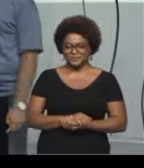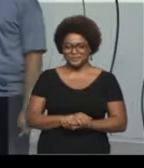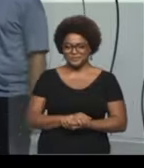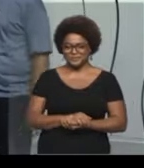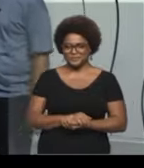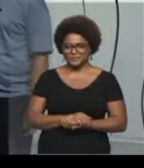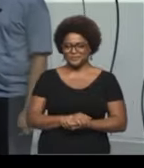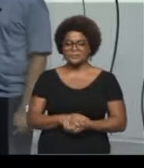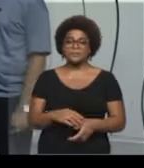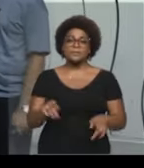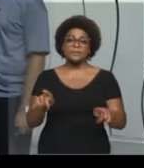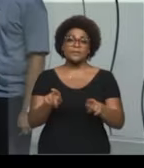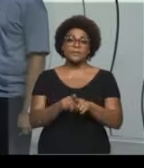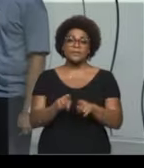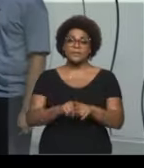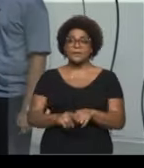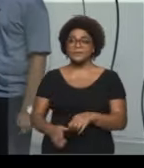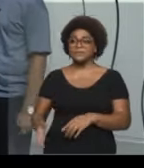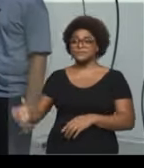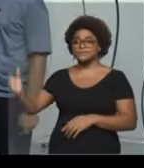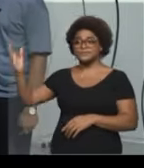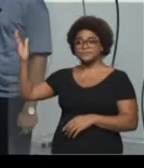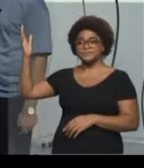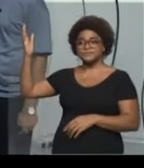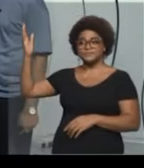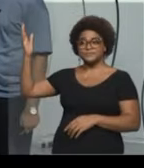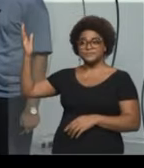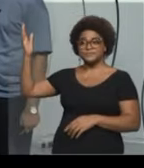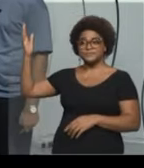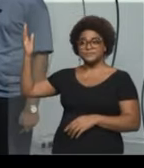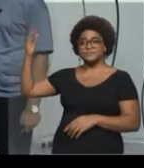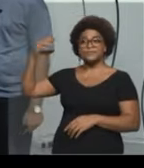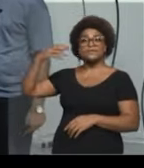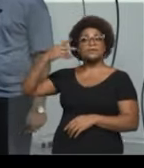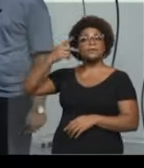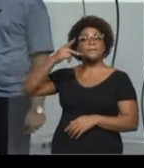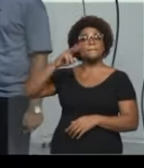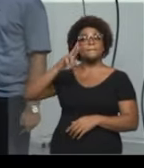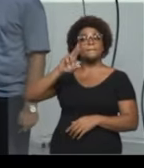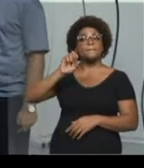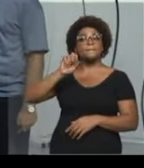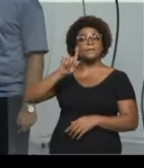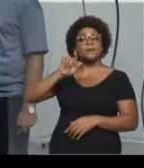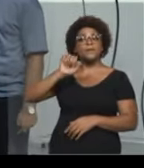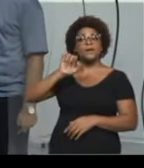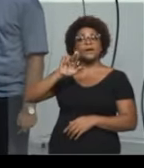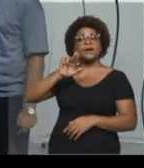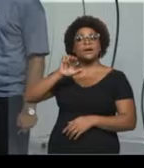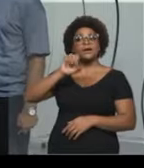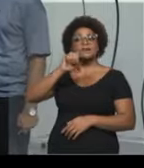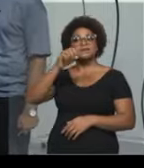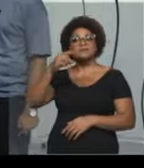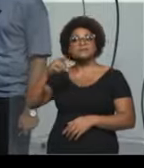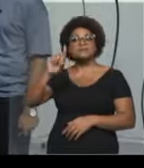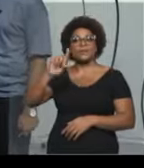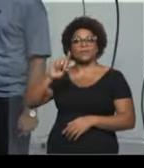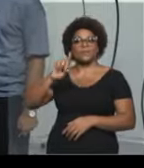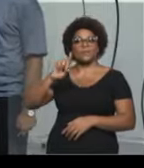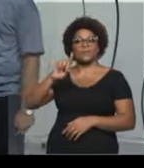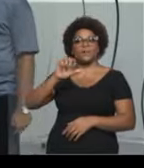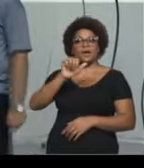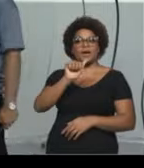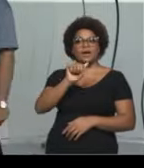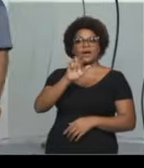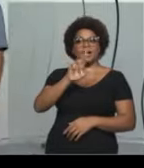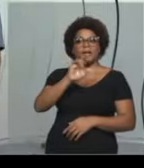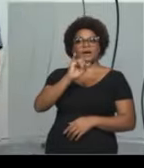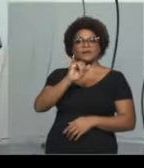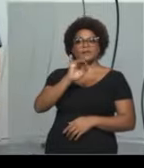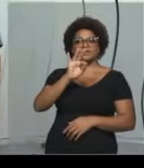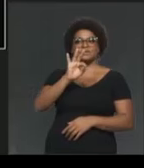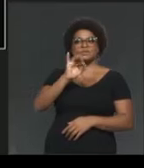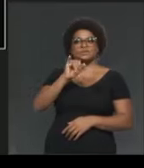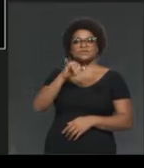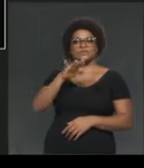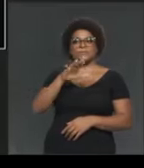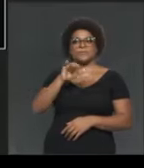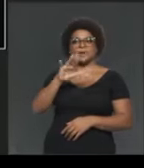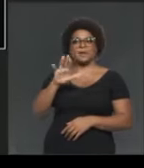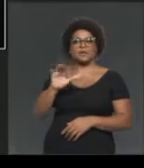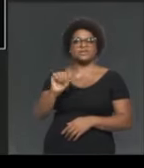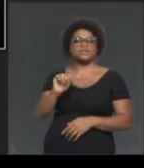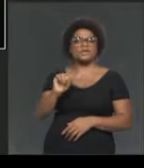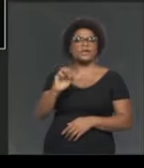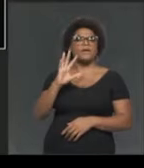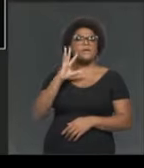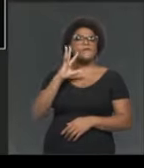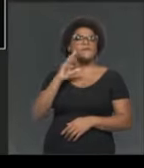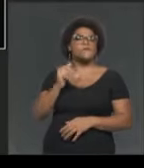Progressões, eu já mencionei hoje, né? Progressão aritmética, então nós vamos definir a nomenclatura, né? Vou definir o que é o termo geral, o que é primeiro